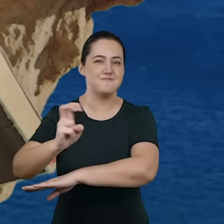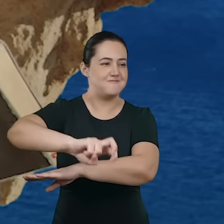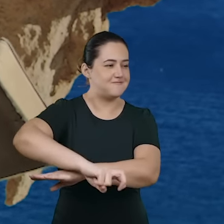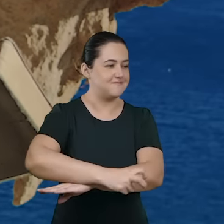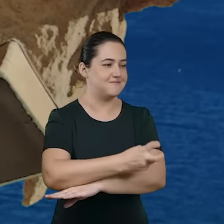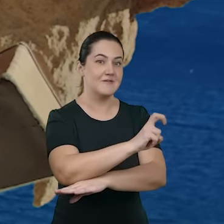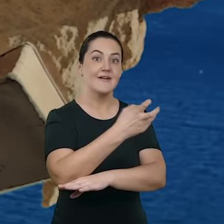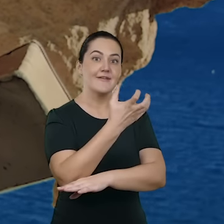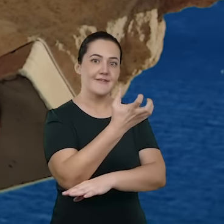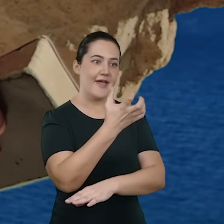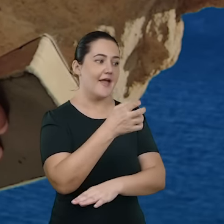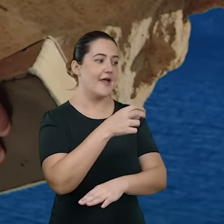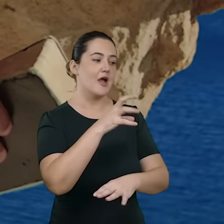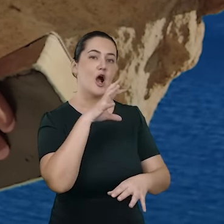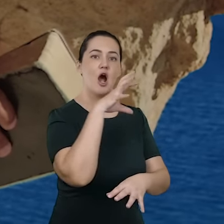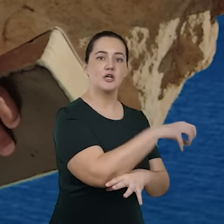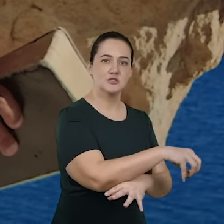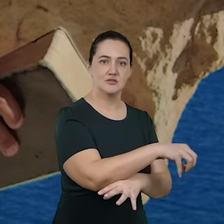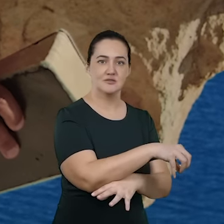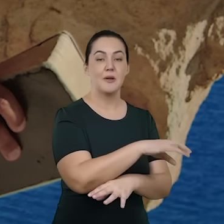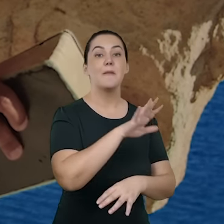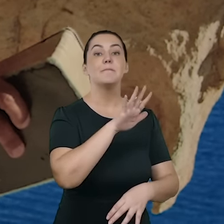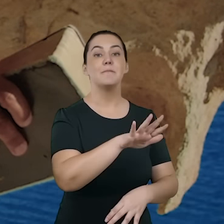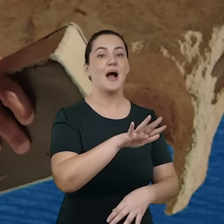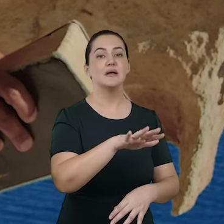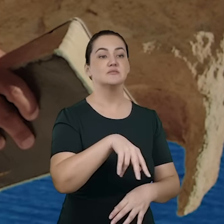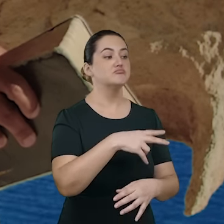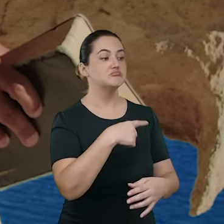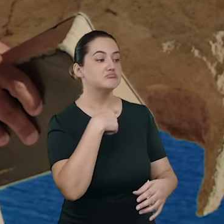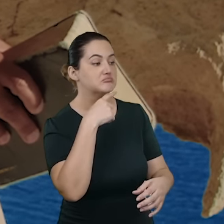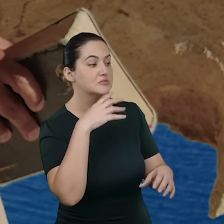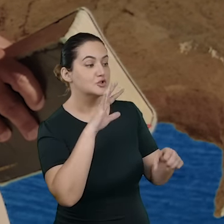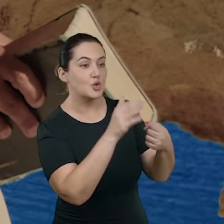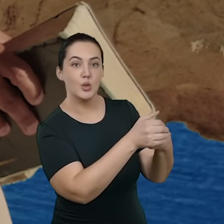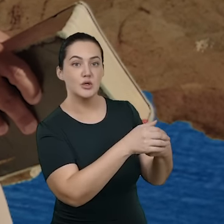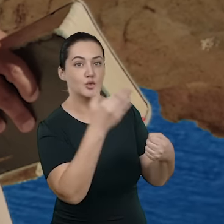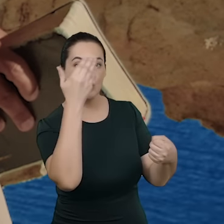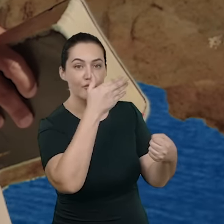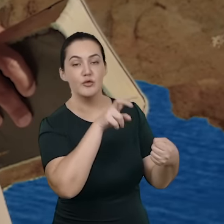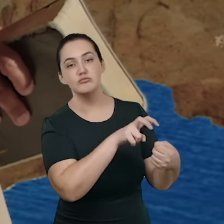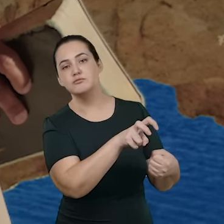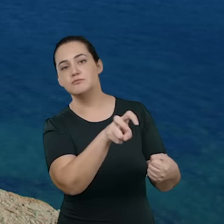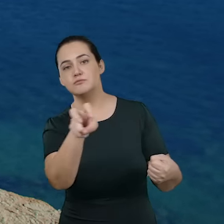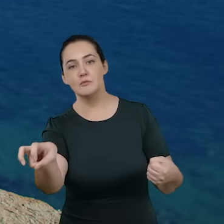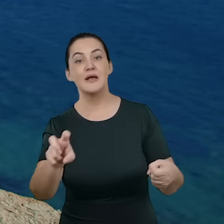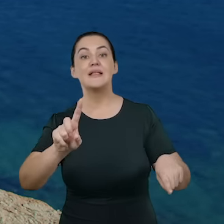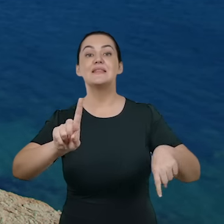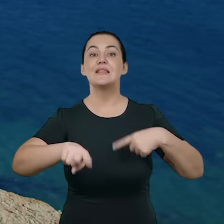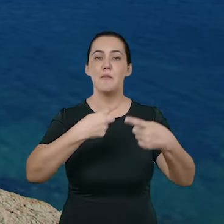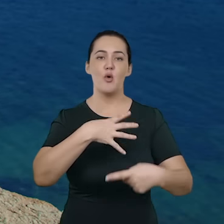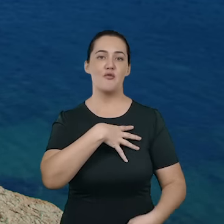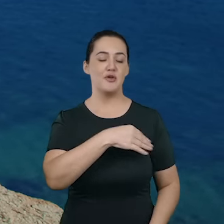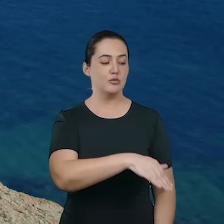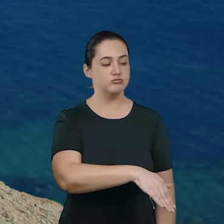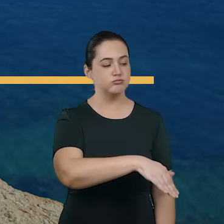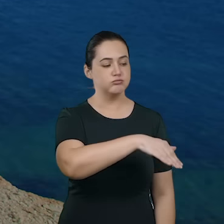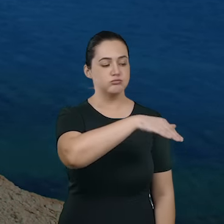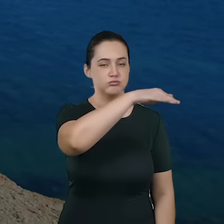foi destruída pelo deus Apolo, e em virtude disso, no oráculo de Delfos, você tem também o santuário de Apolo. Agora,